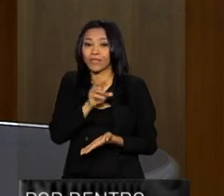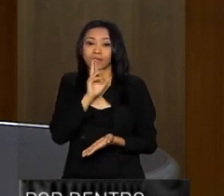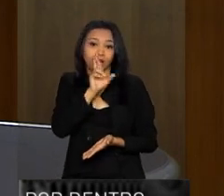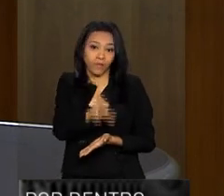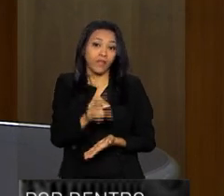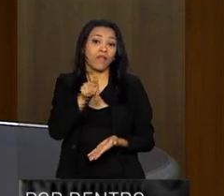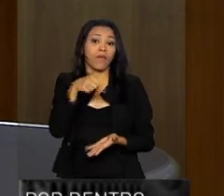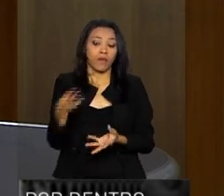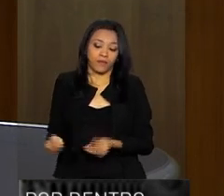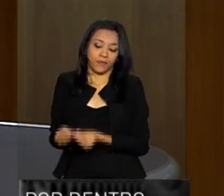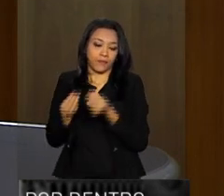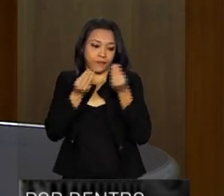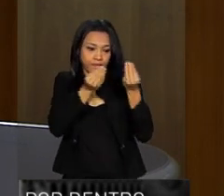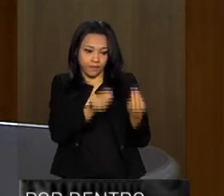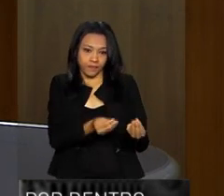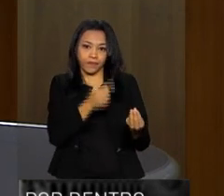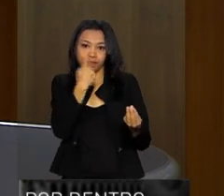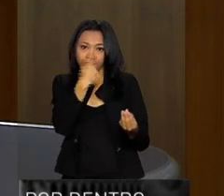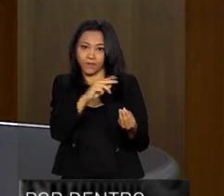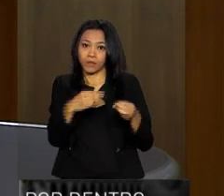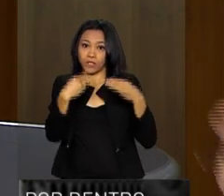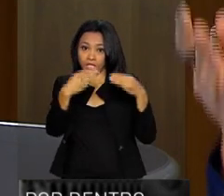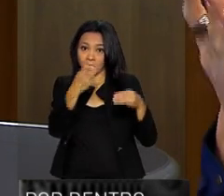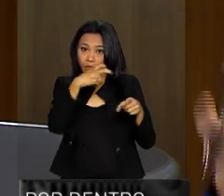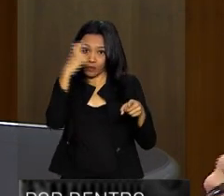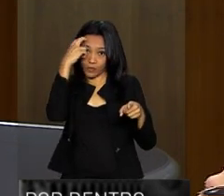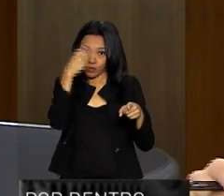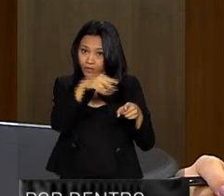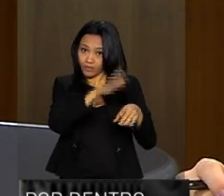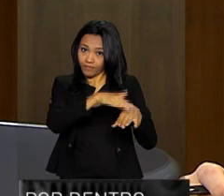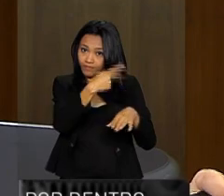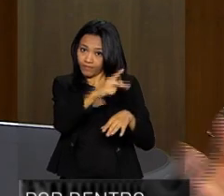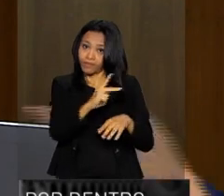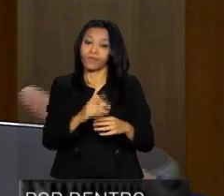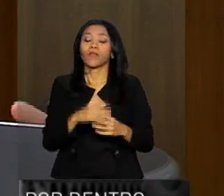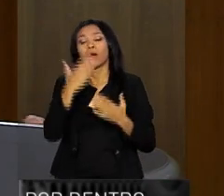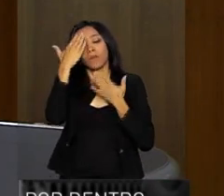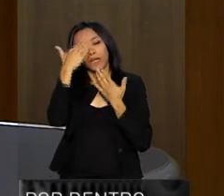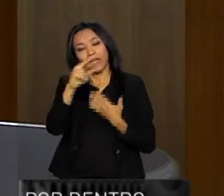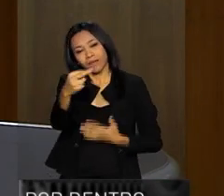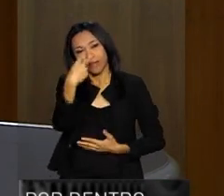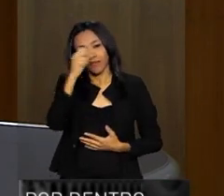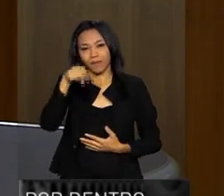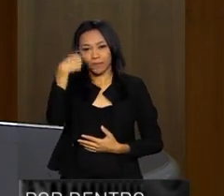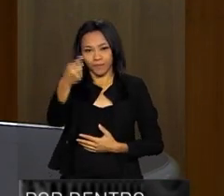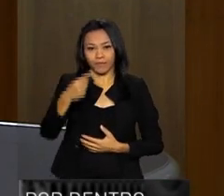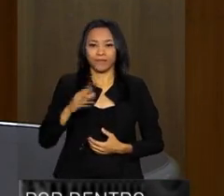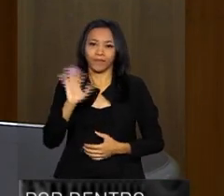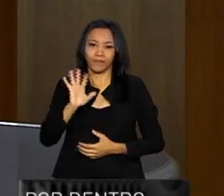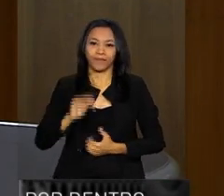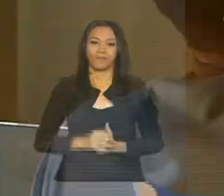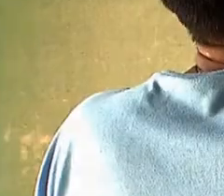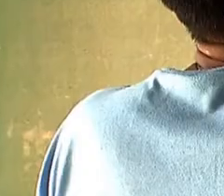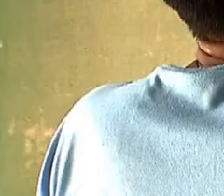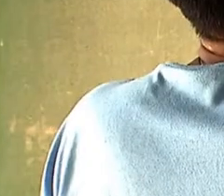encaminhadas para a assessoria de comunicação do ministério da cultura muito obrigada pela companhia e até a próxima tal